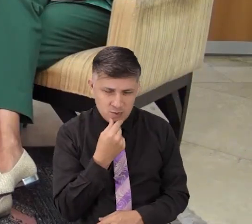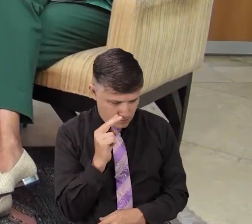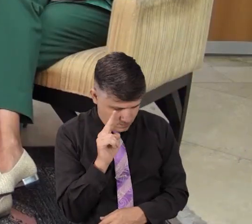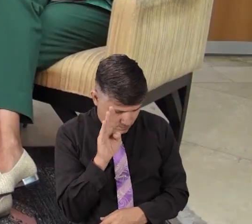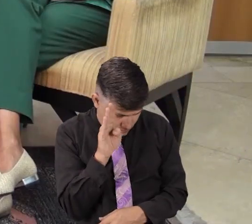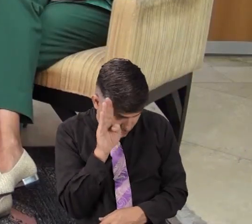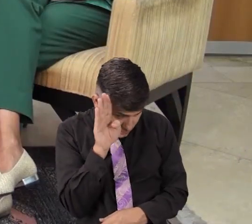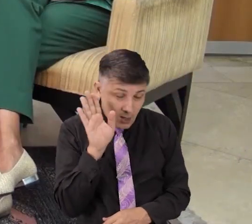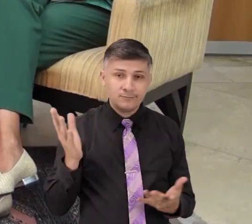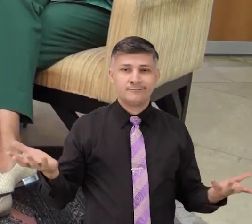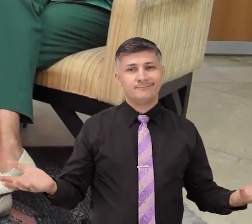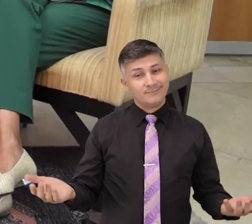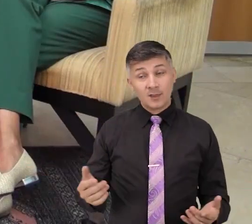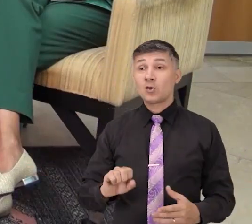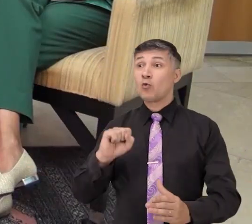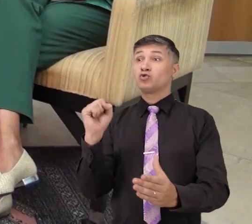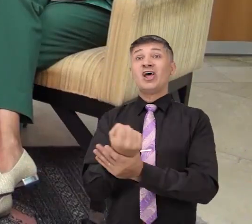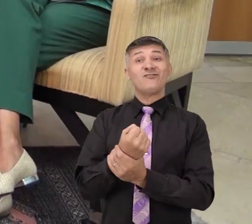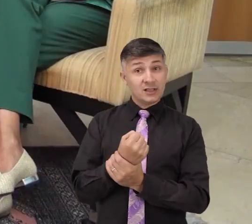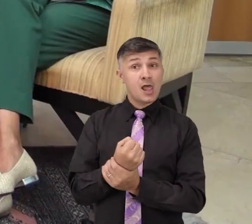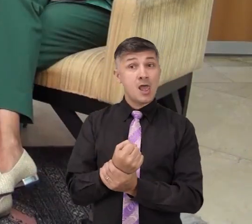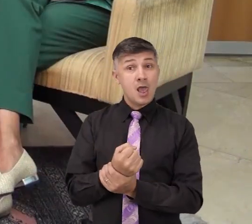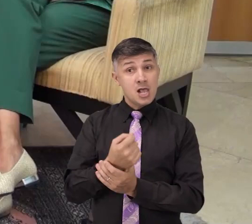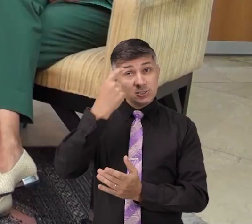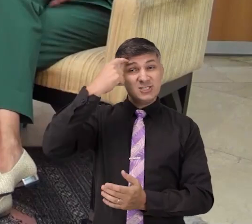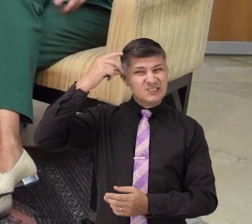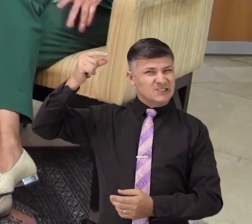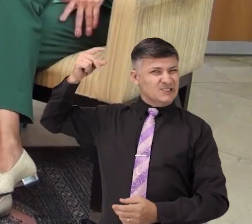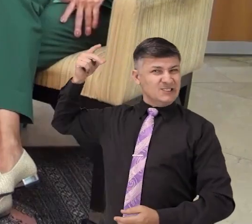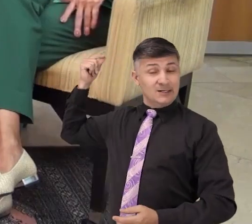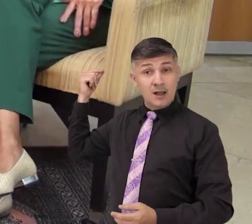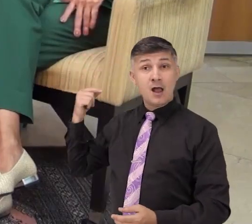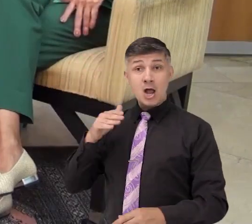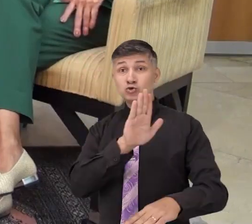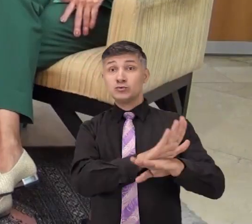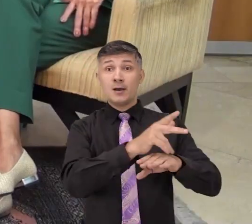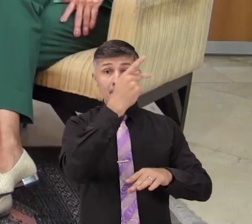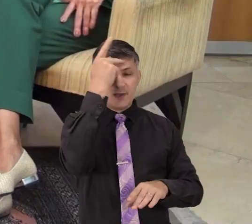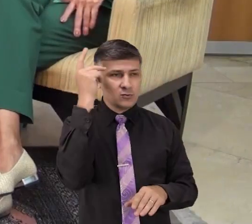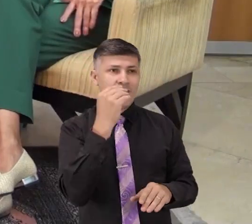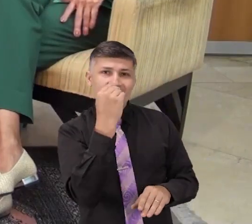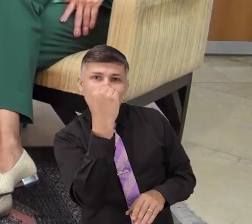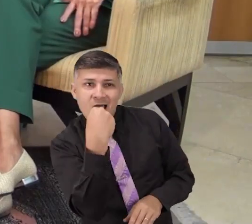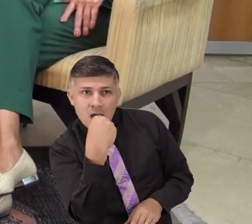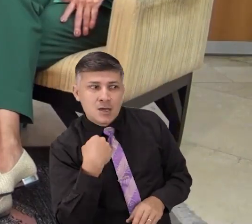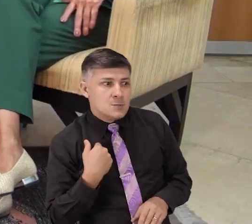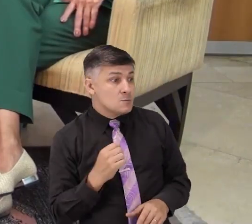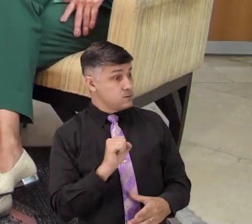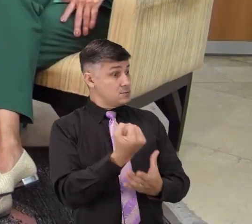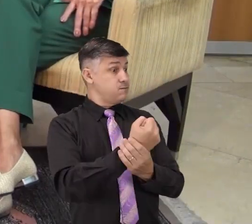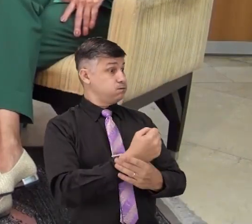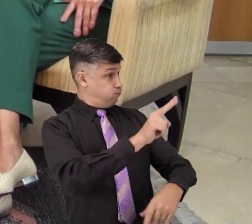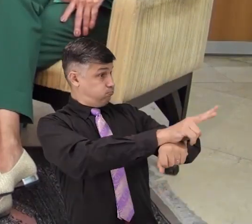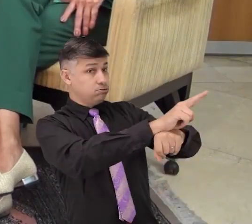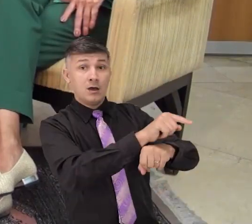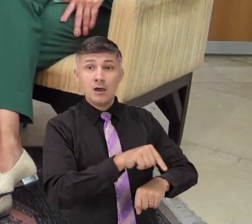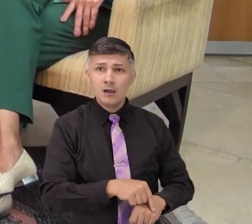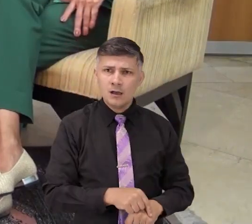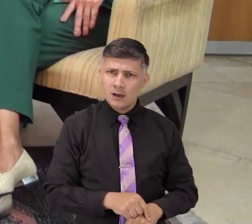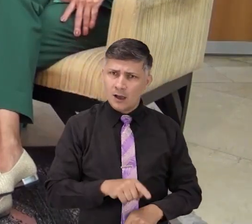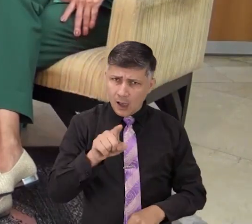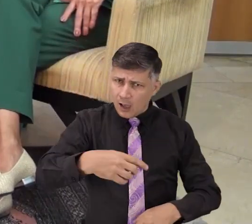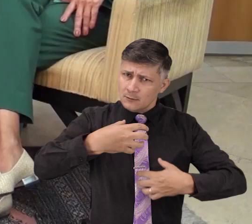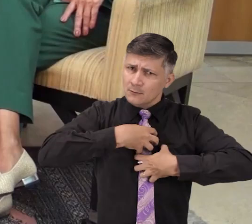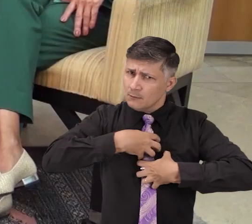de você defender interesses é de outras pessoas, de pessoas mais frágeis, é uma coisa que às vezes